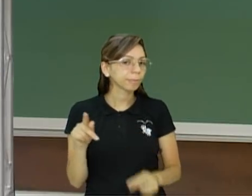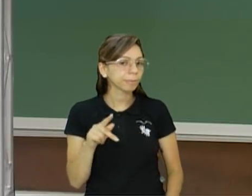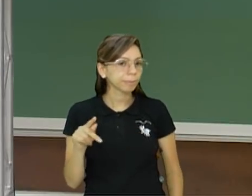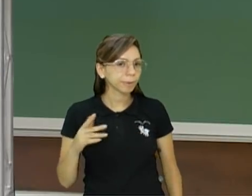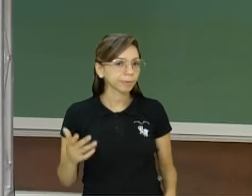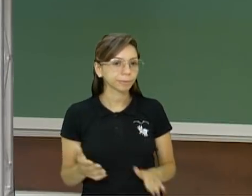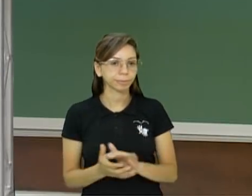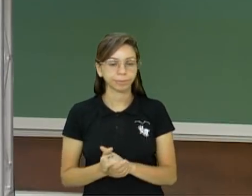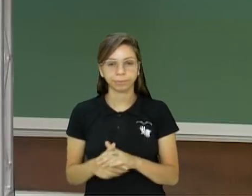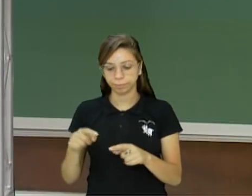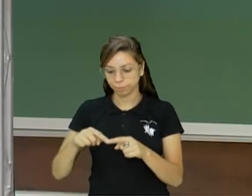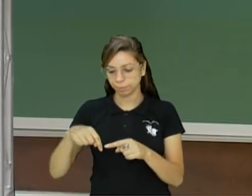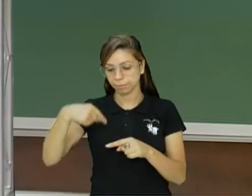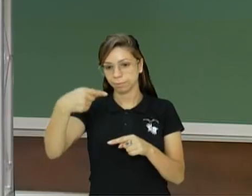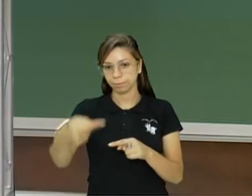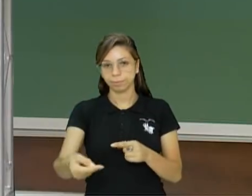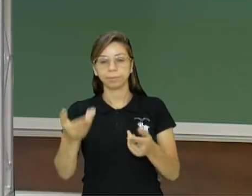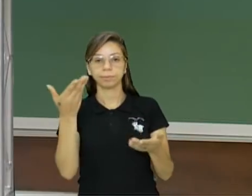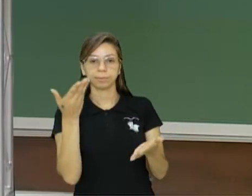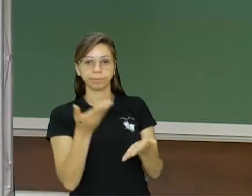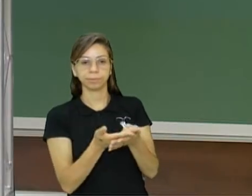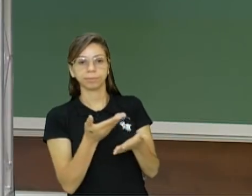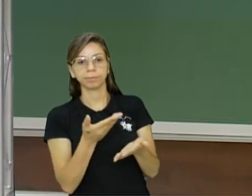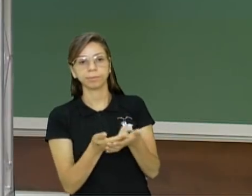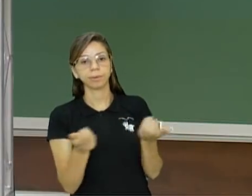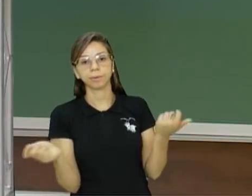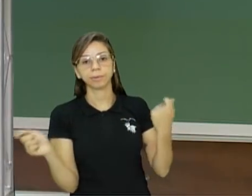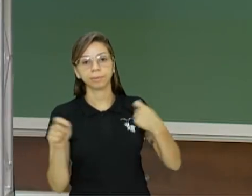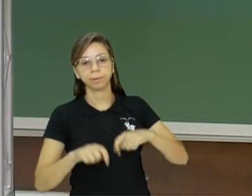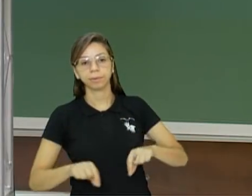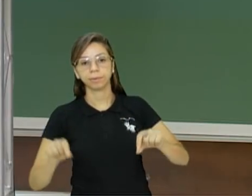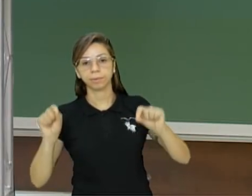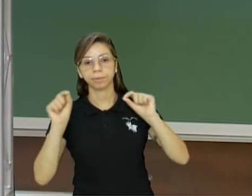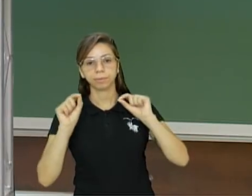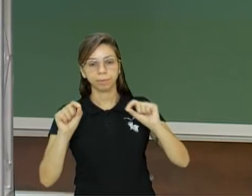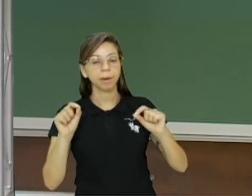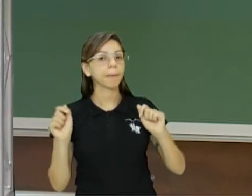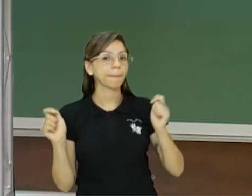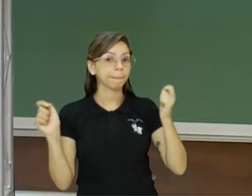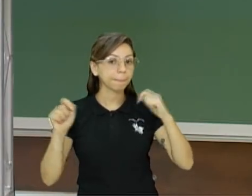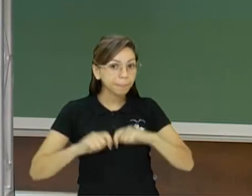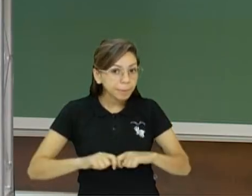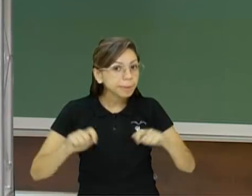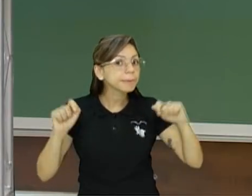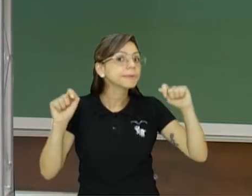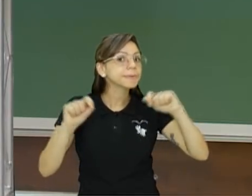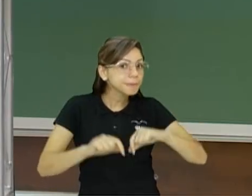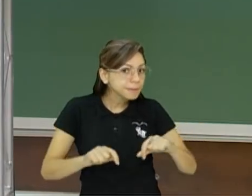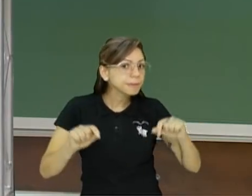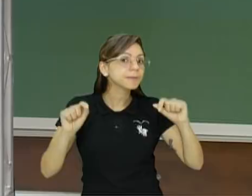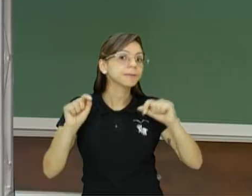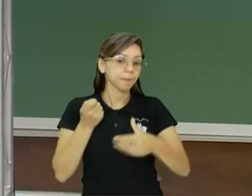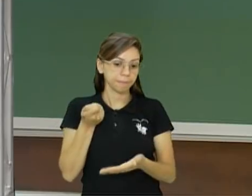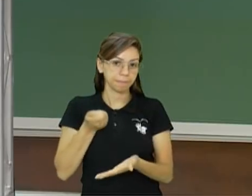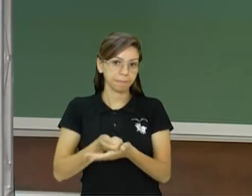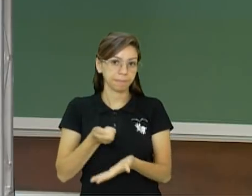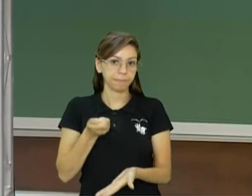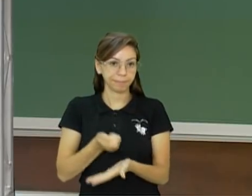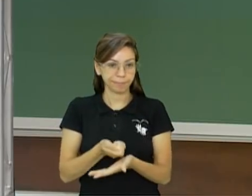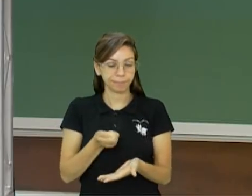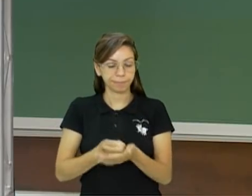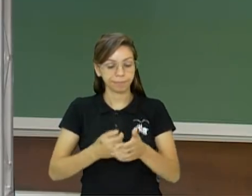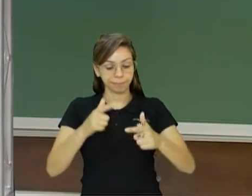Olha lá, na nossa próxima aula, o que vocês vão precisar? Vocês têm que ter em mãos todos